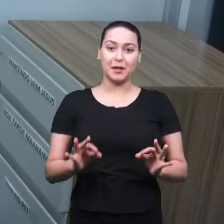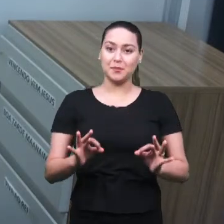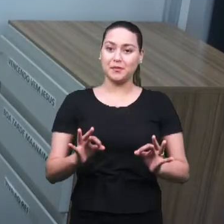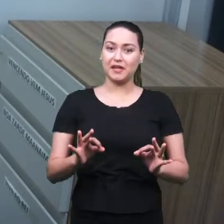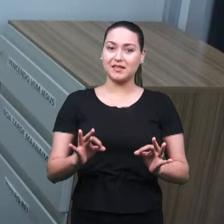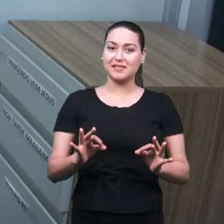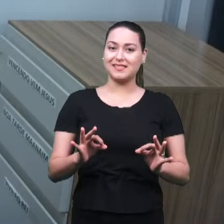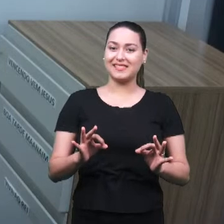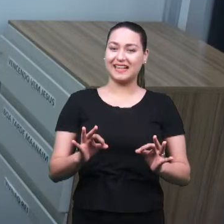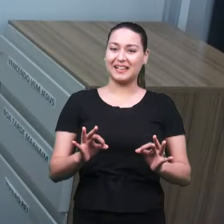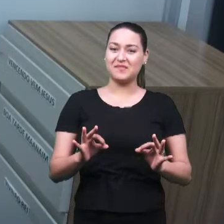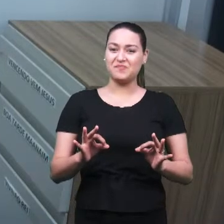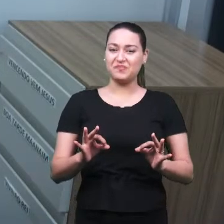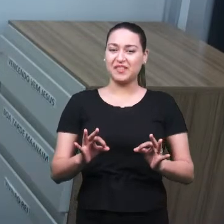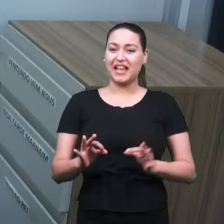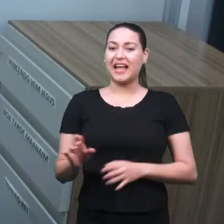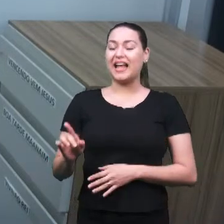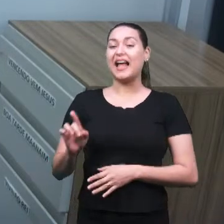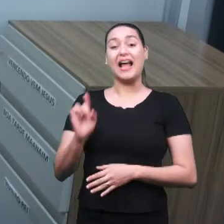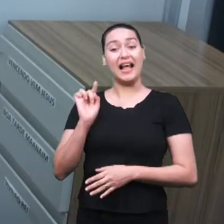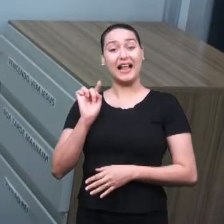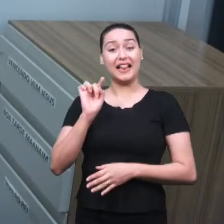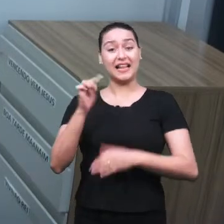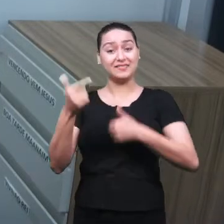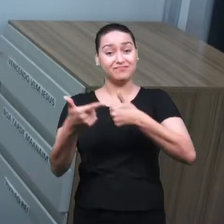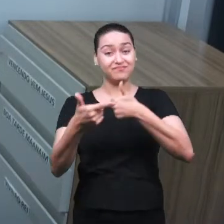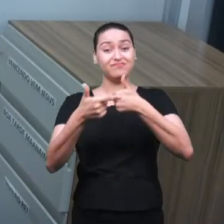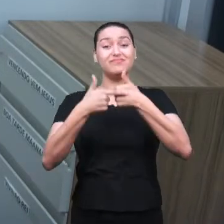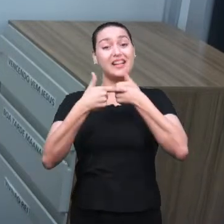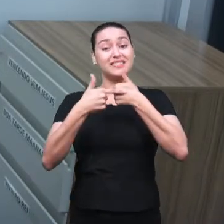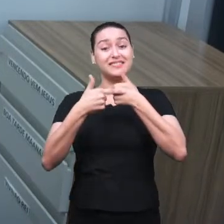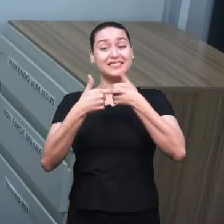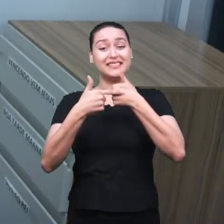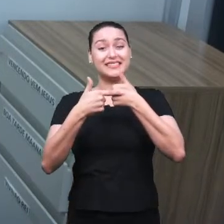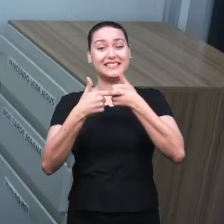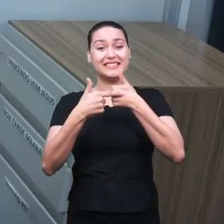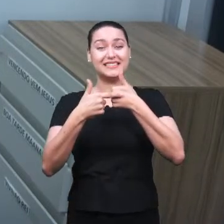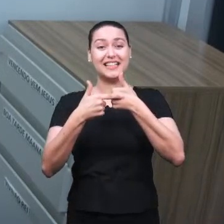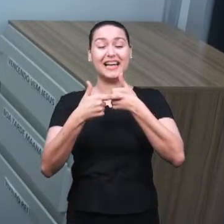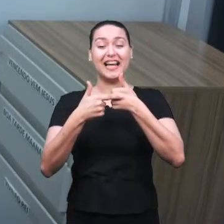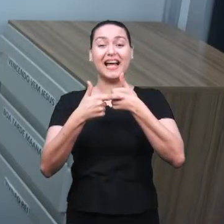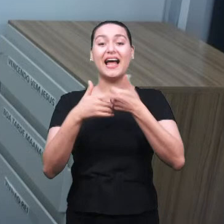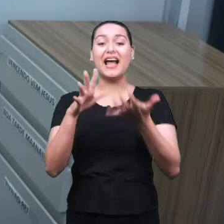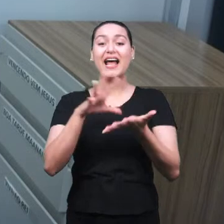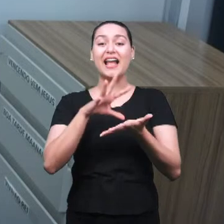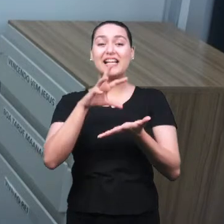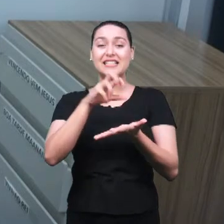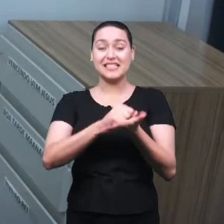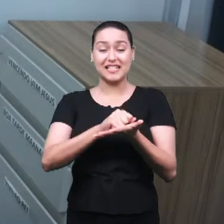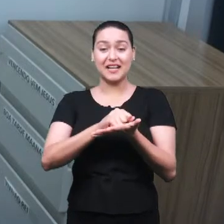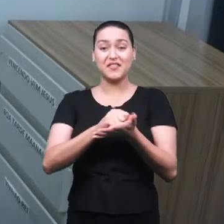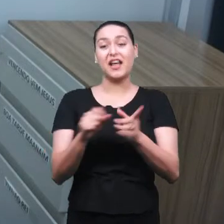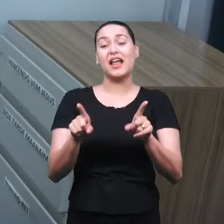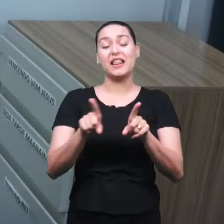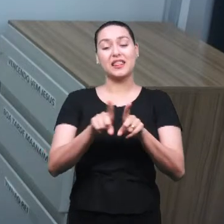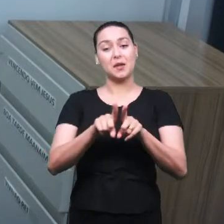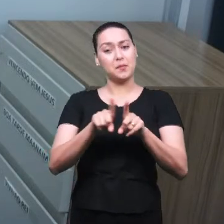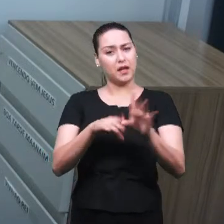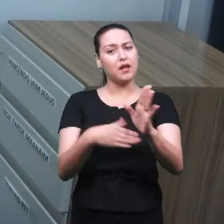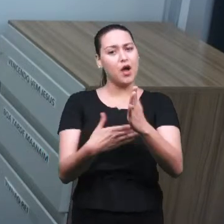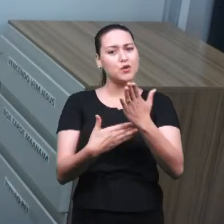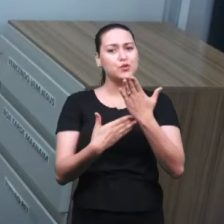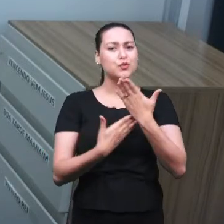clica aí em inscrever-se, pronto. Depois você vai, nos ajuda também. Vai no sininho e clique no sininho